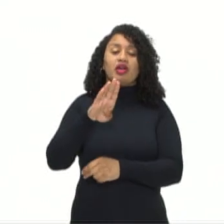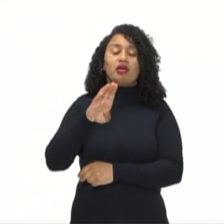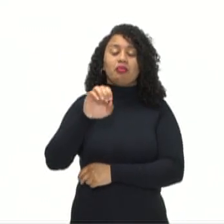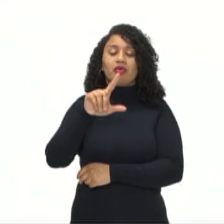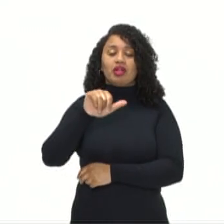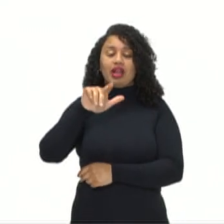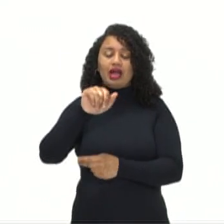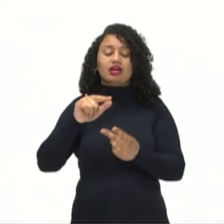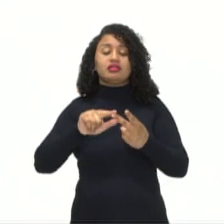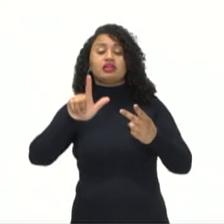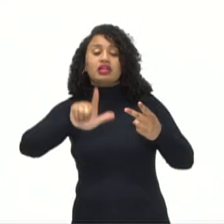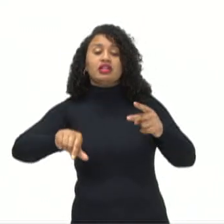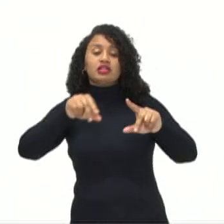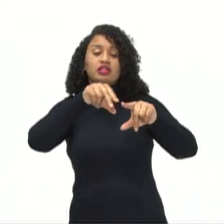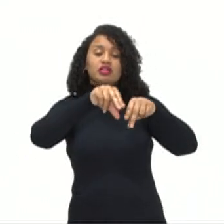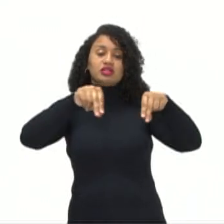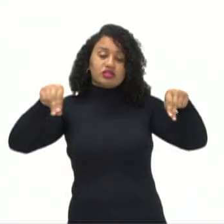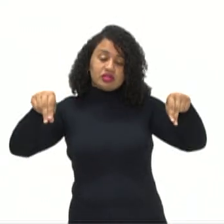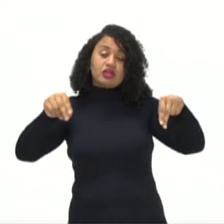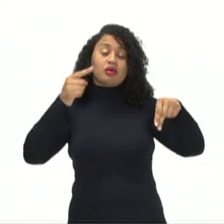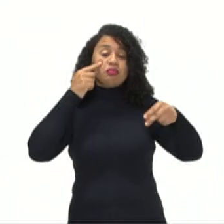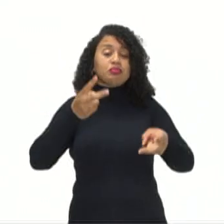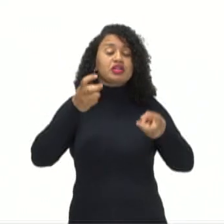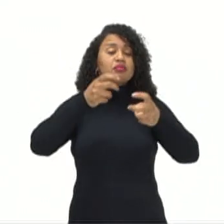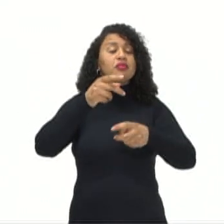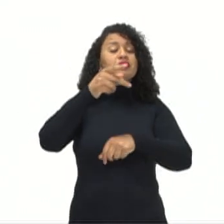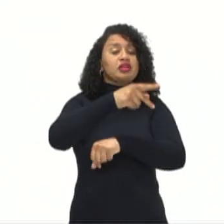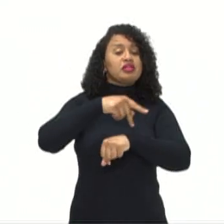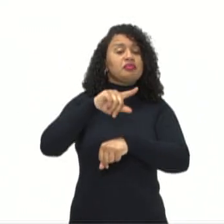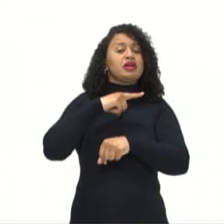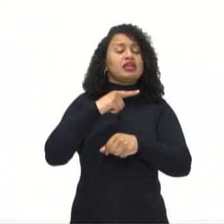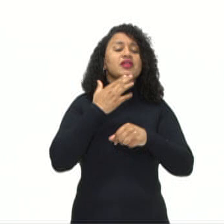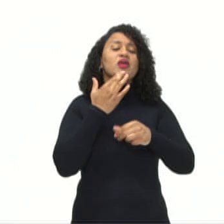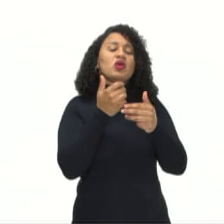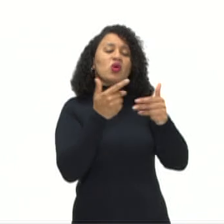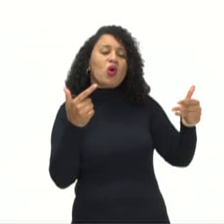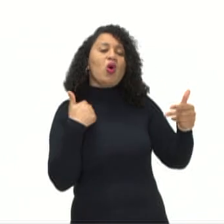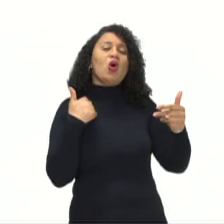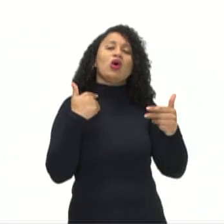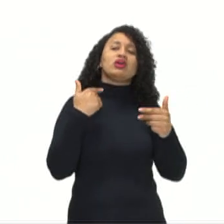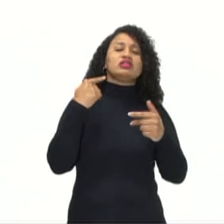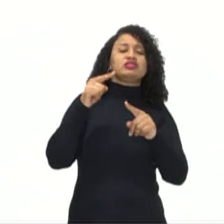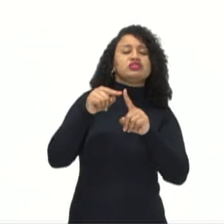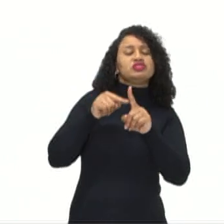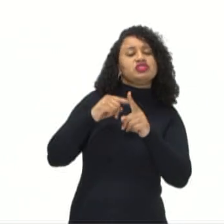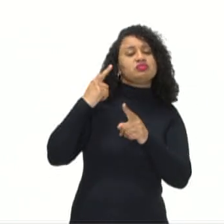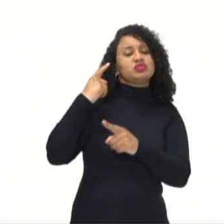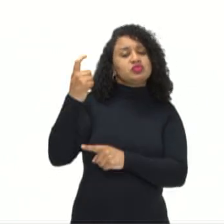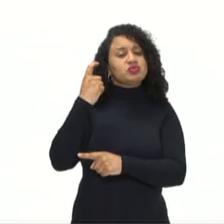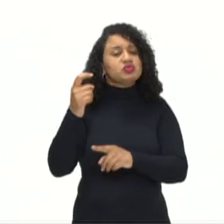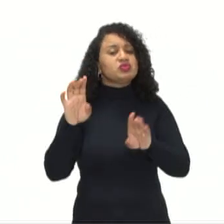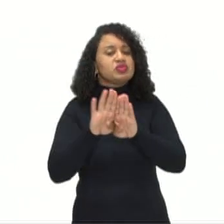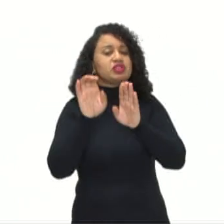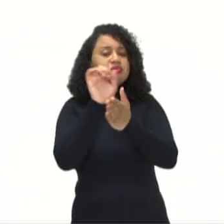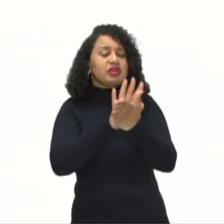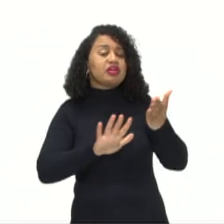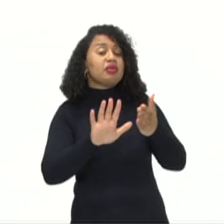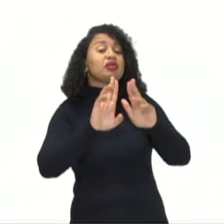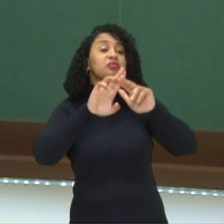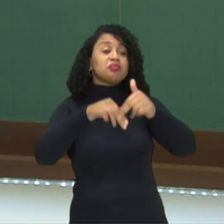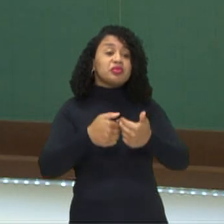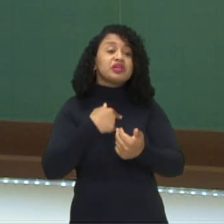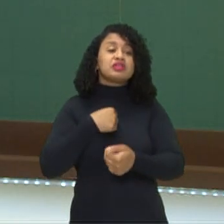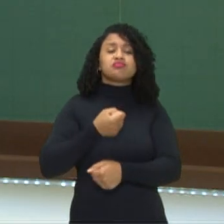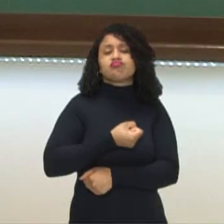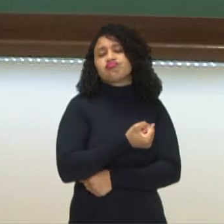literatura de cordel. Vimos que nosso país tem muitas cores, muitos sons e imagens, e por isso é rico em diversidade cultural. Então, a